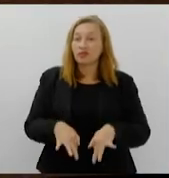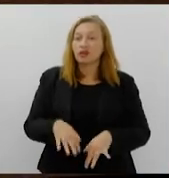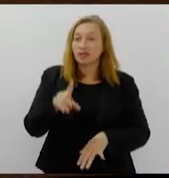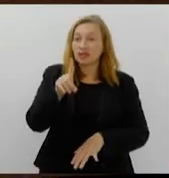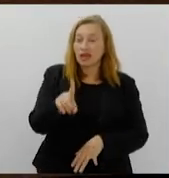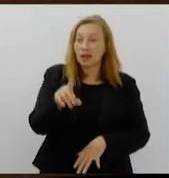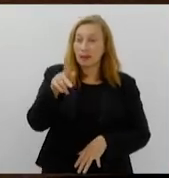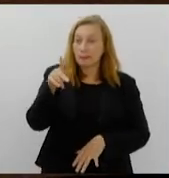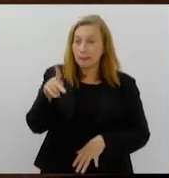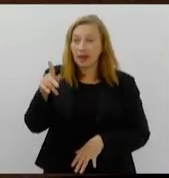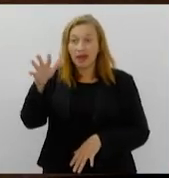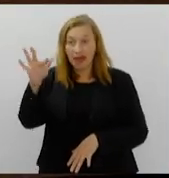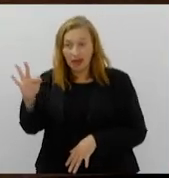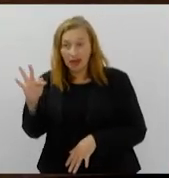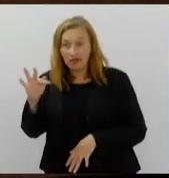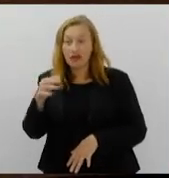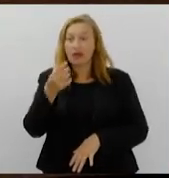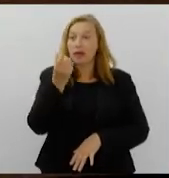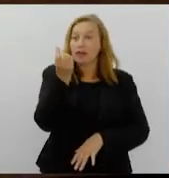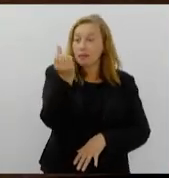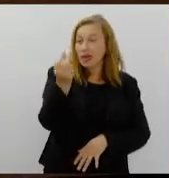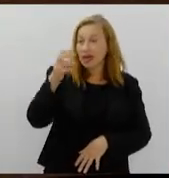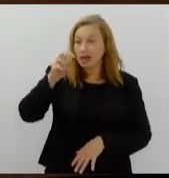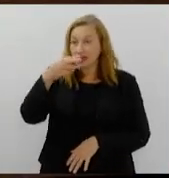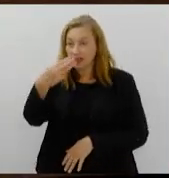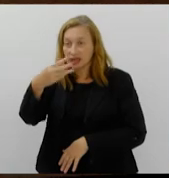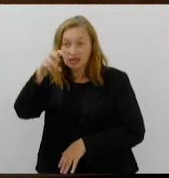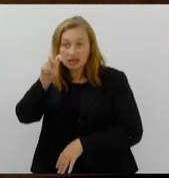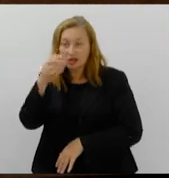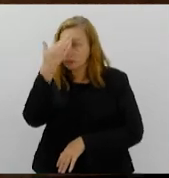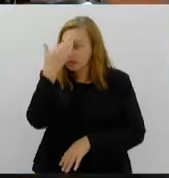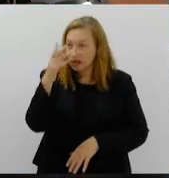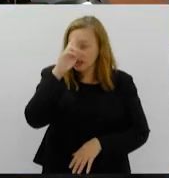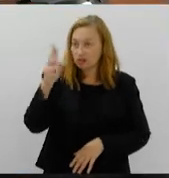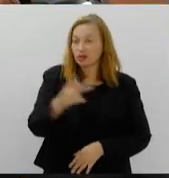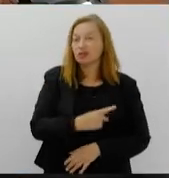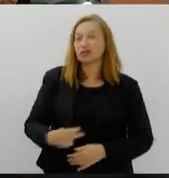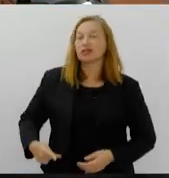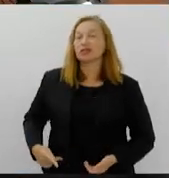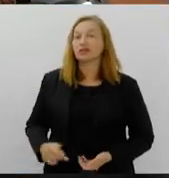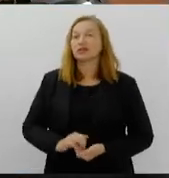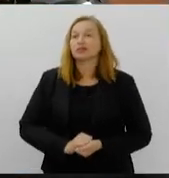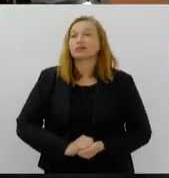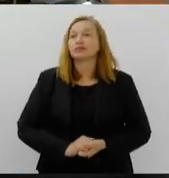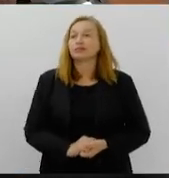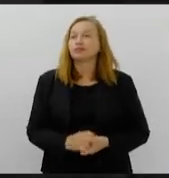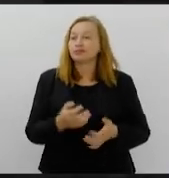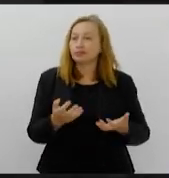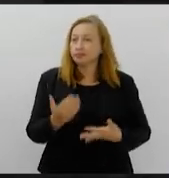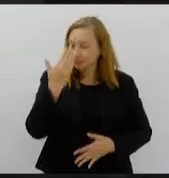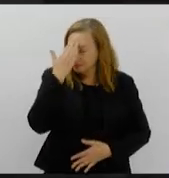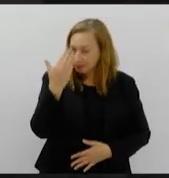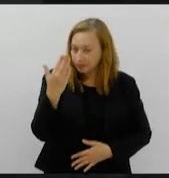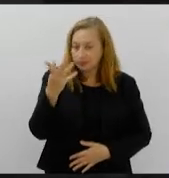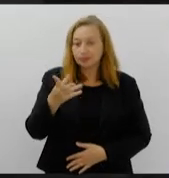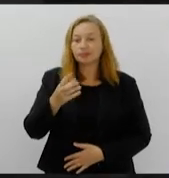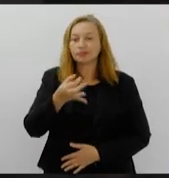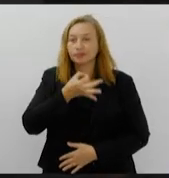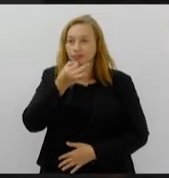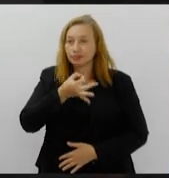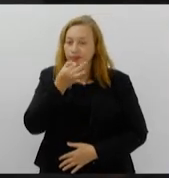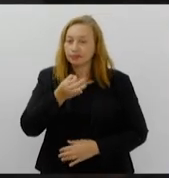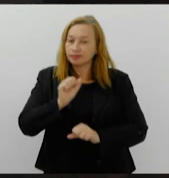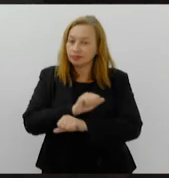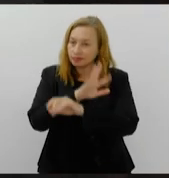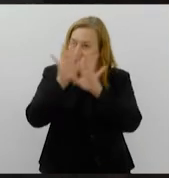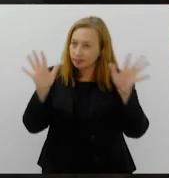DPF 635. Muito obrigado, senhor presidente. Eu que agradeço o depoimento esclarecedor